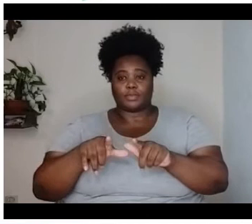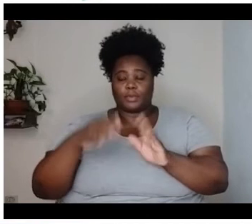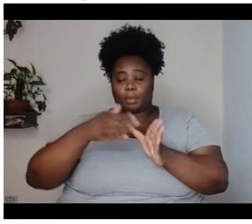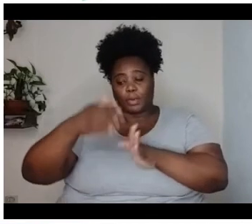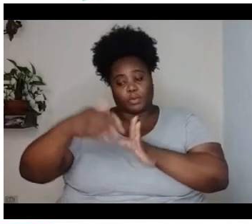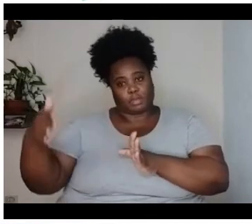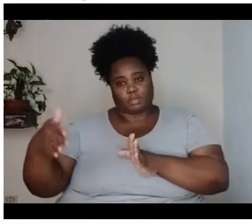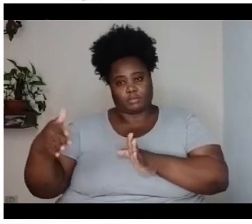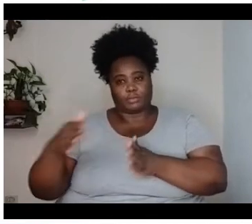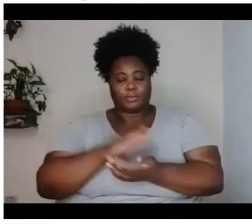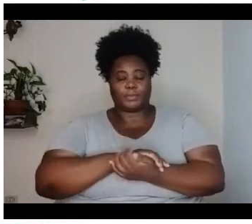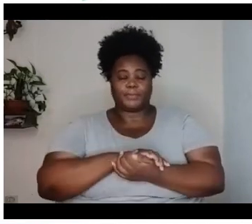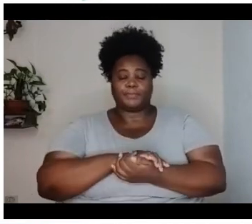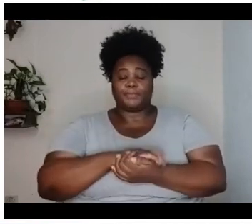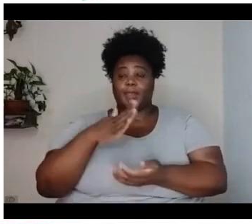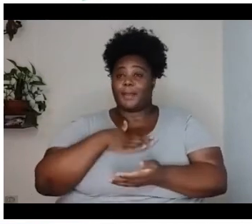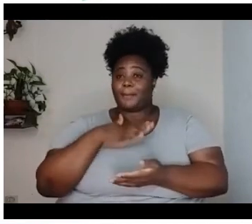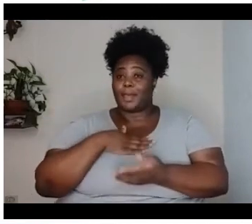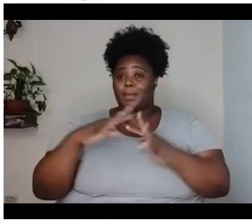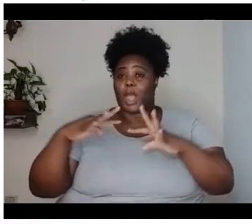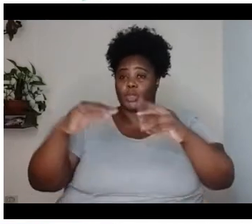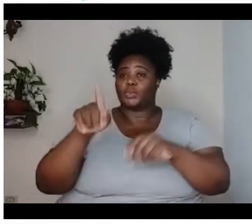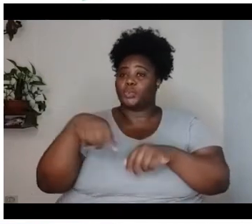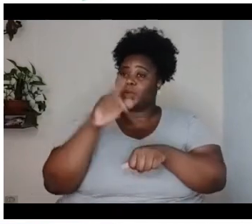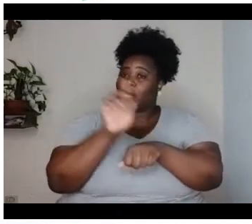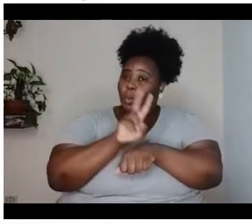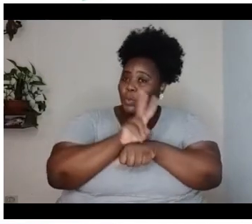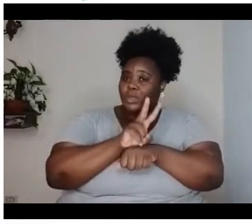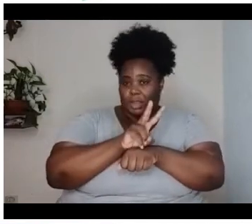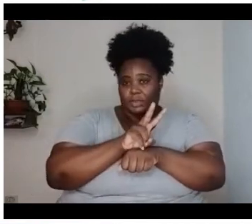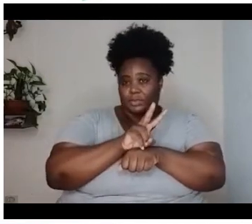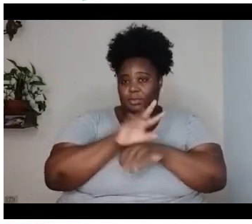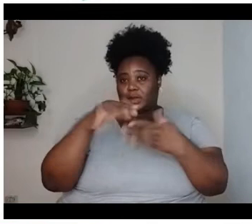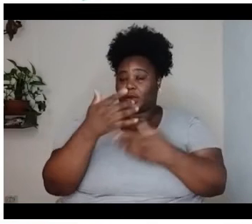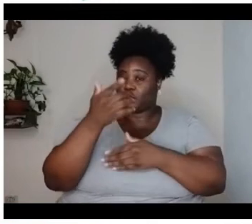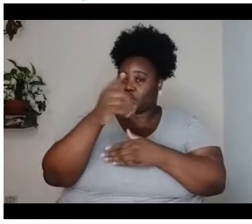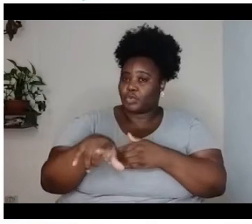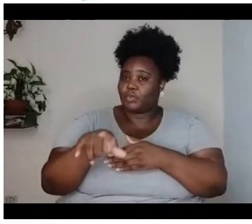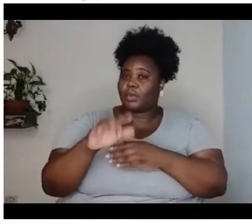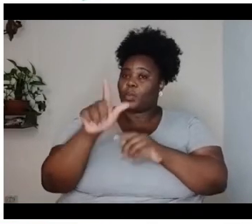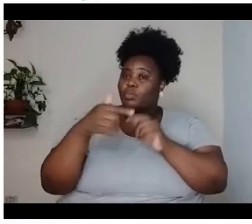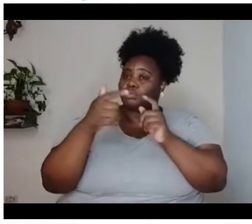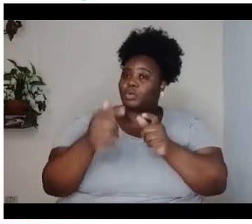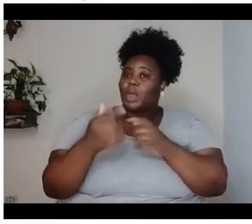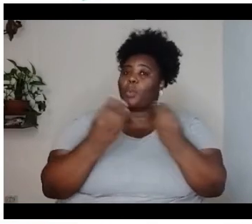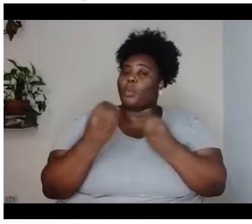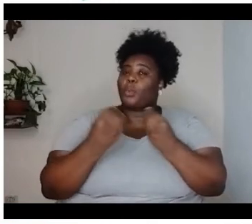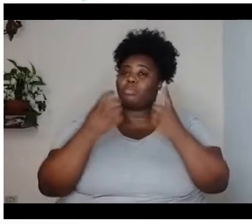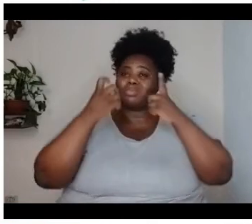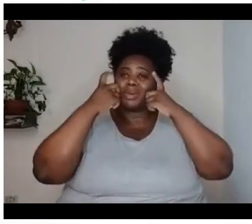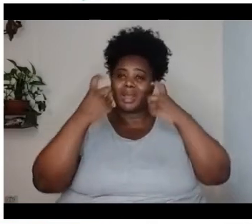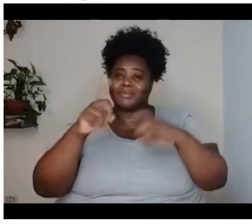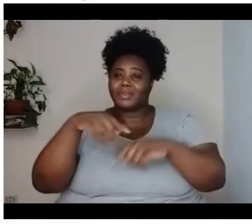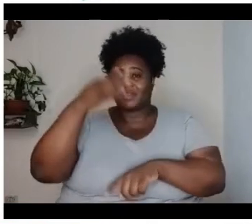né? E que, para mim, isso tudo tem a ver com cuidado, né? Então, de novo, esse lugar de como que a violência que está